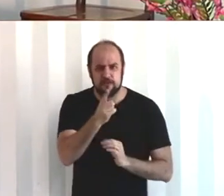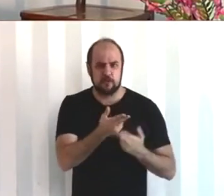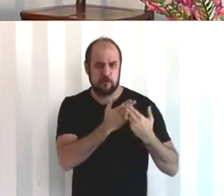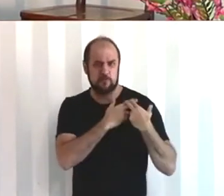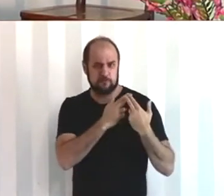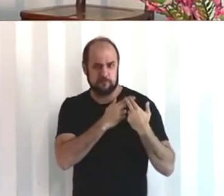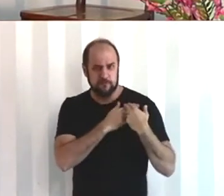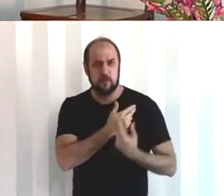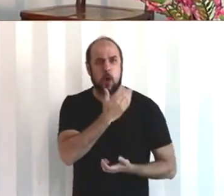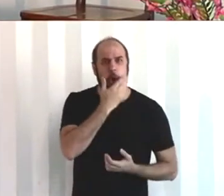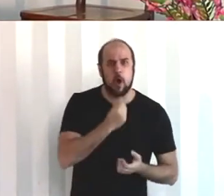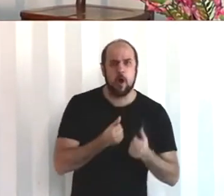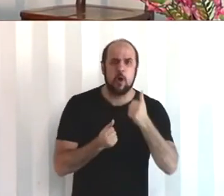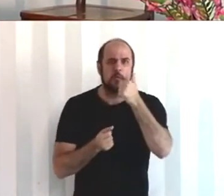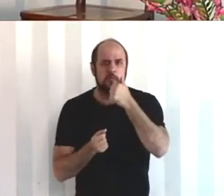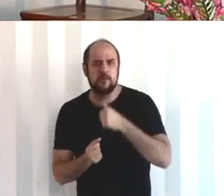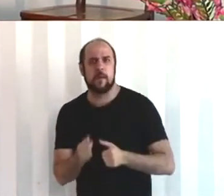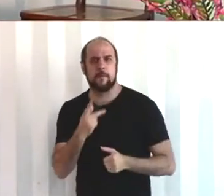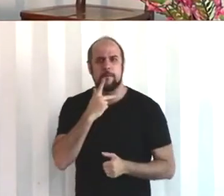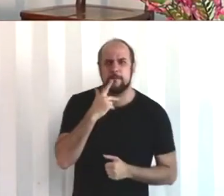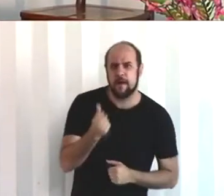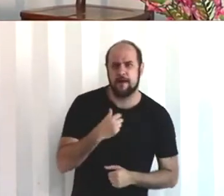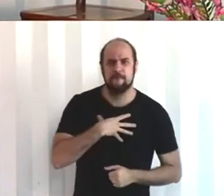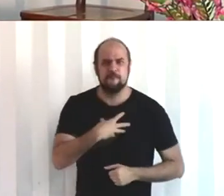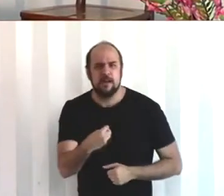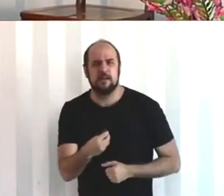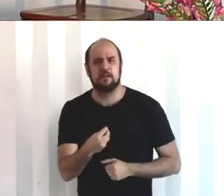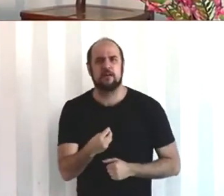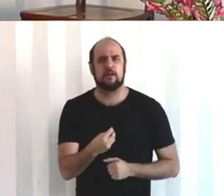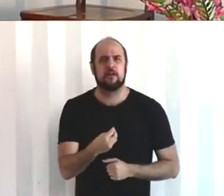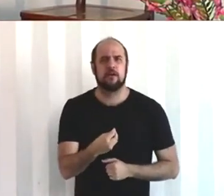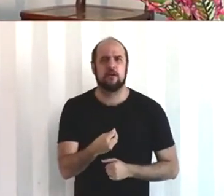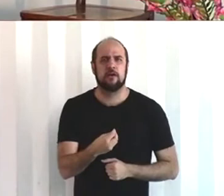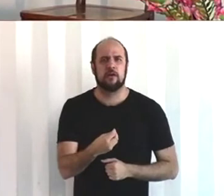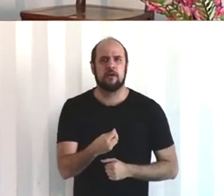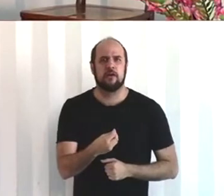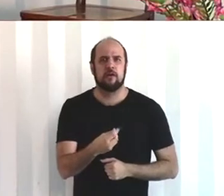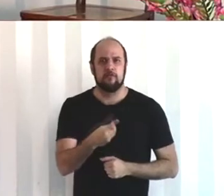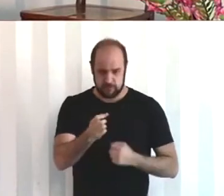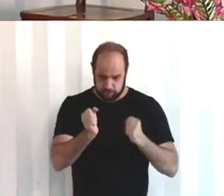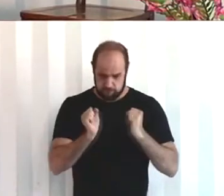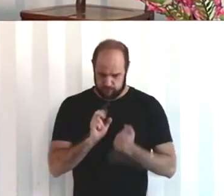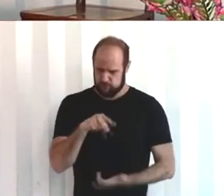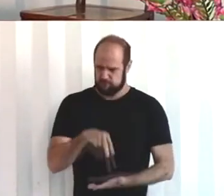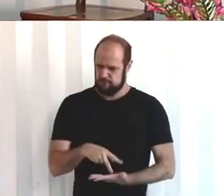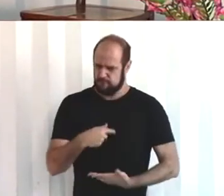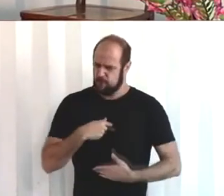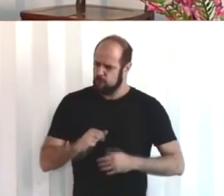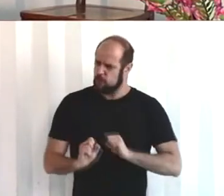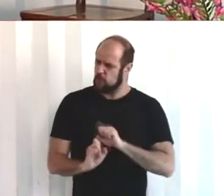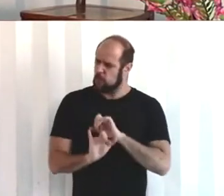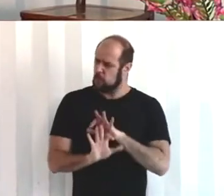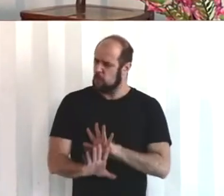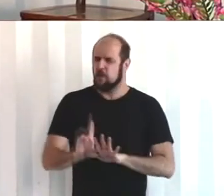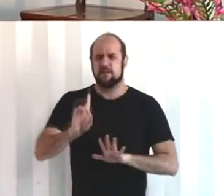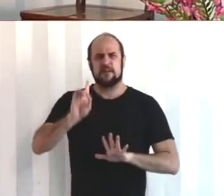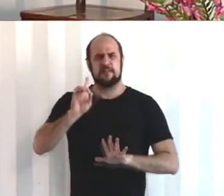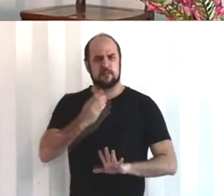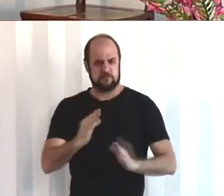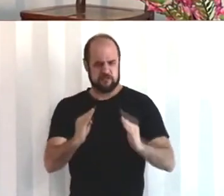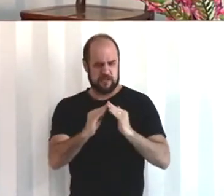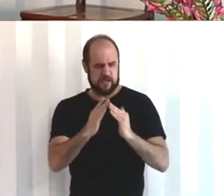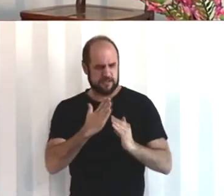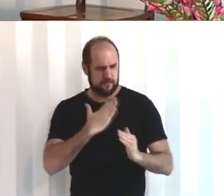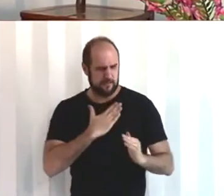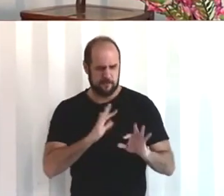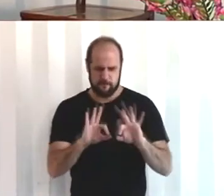como marido, como esposa, como pai, como filho. Você pode dizer nesta manhã: eu tenho glorificado a Deus na minha casa, na